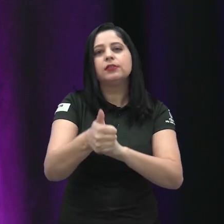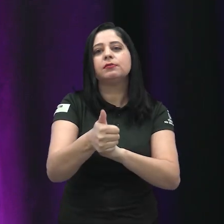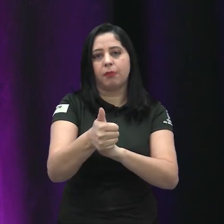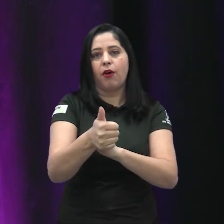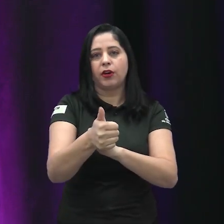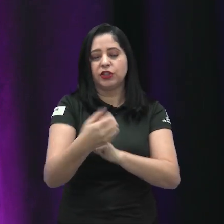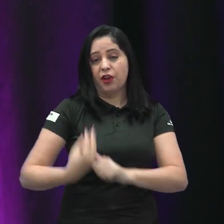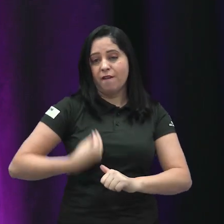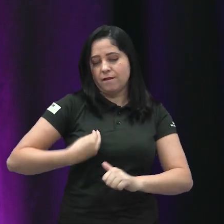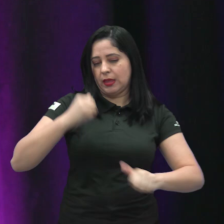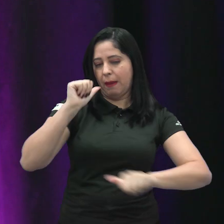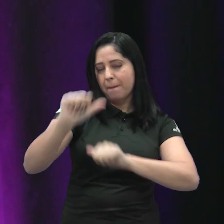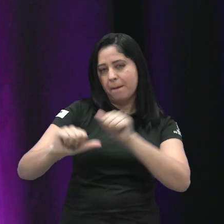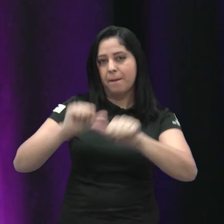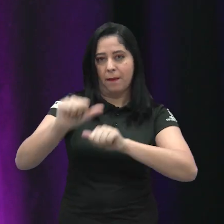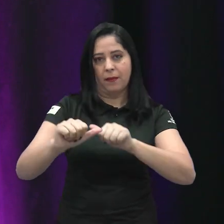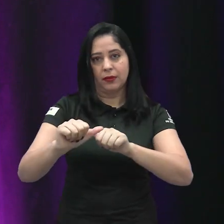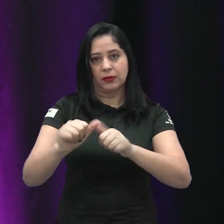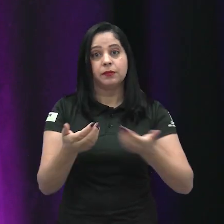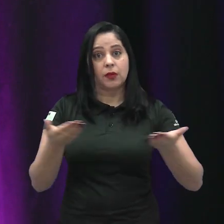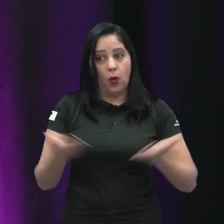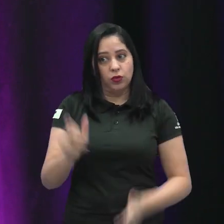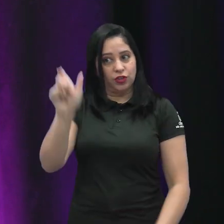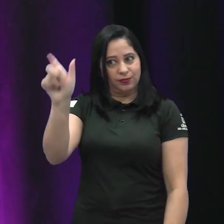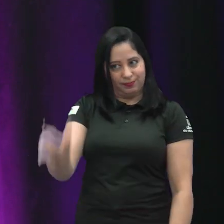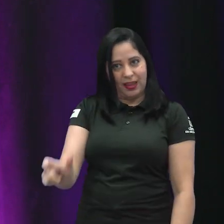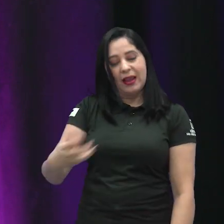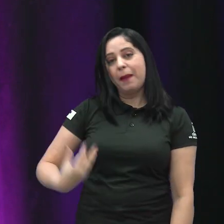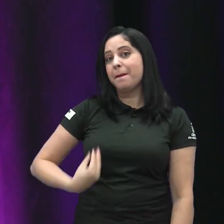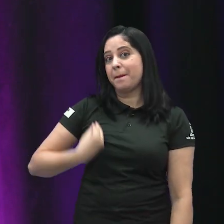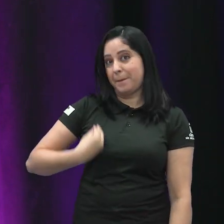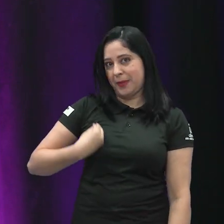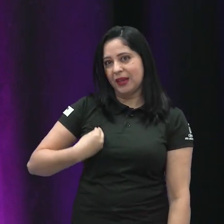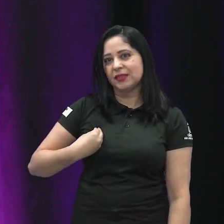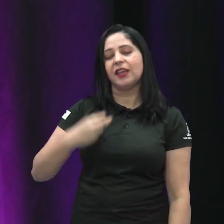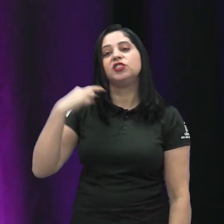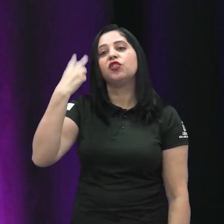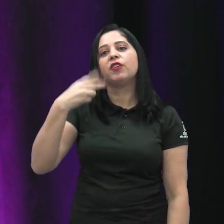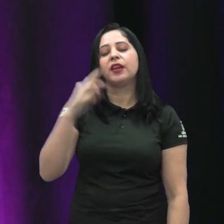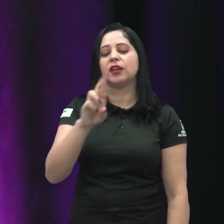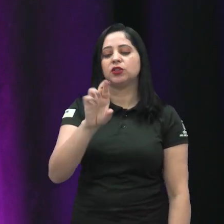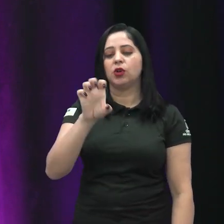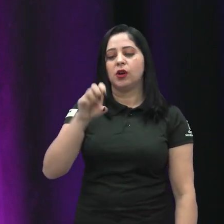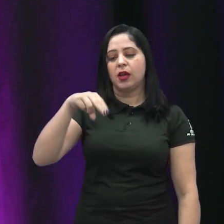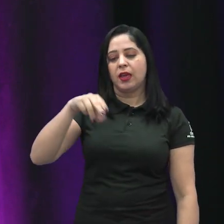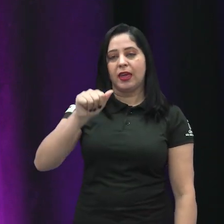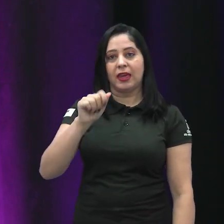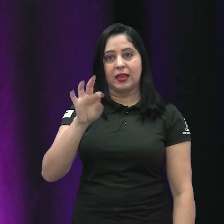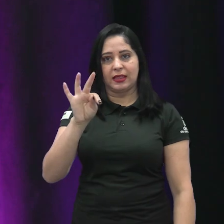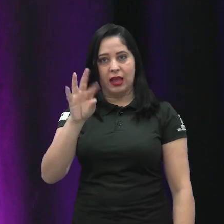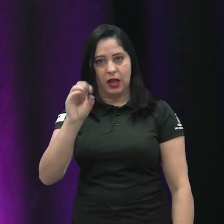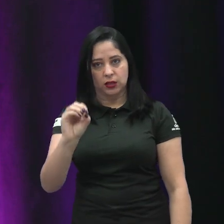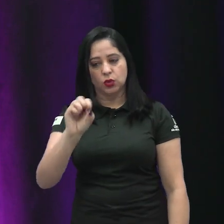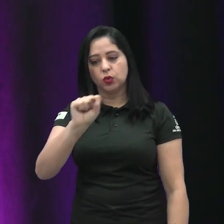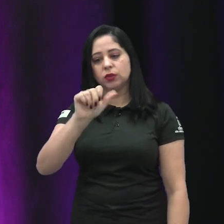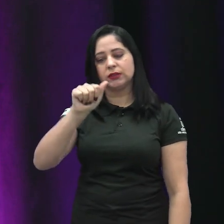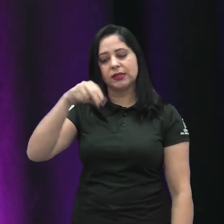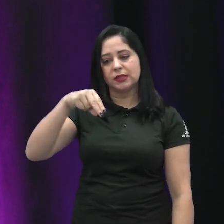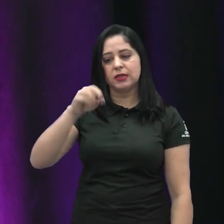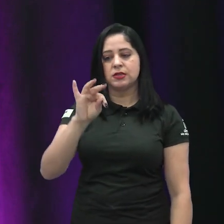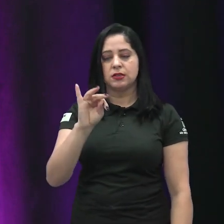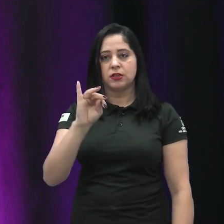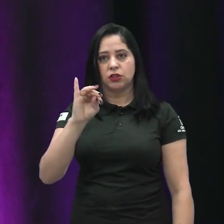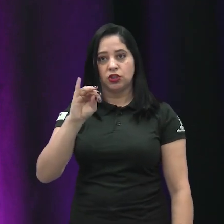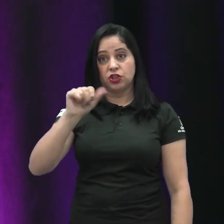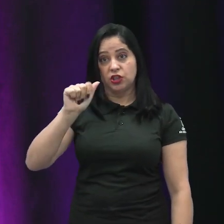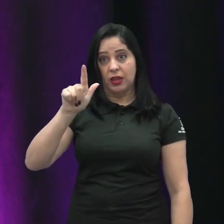ferramenta de transformação. Para enriquecer nossa conversa, recebemos o vereador Renato Santiago, que tem uma longa